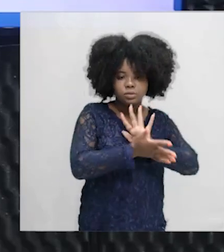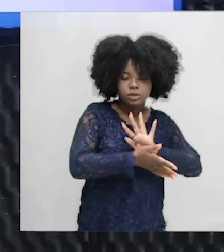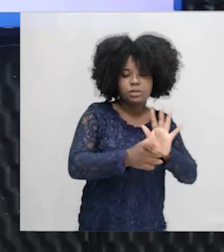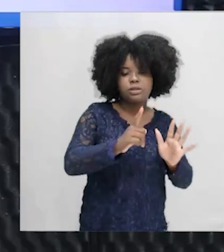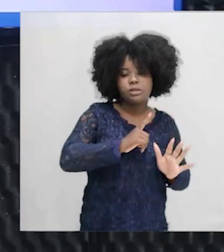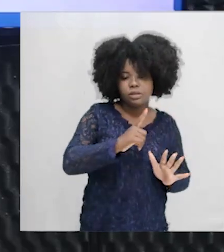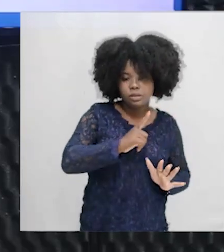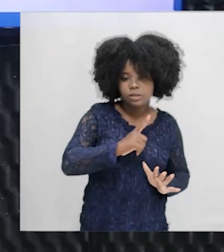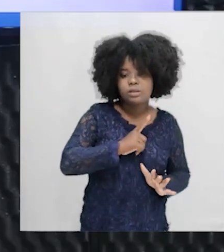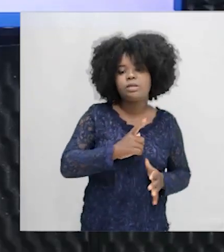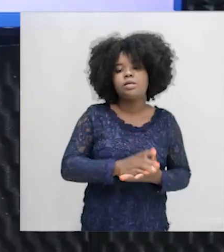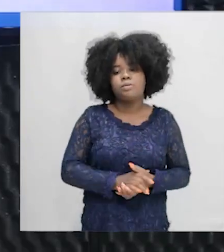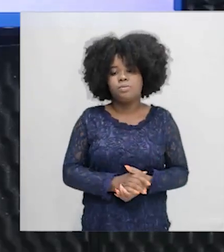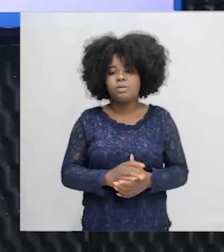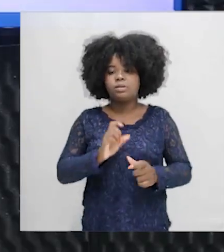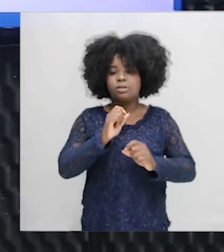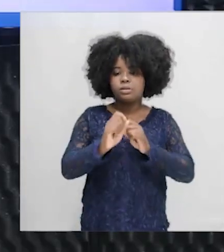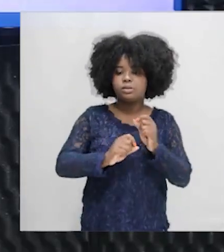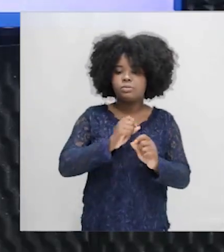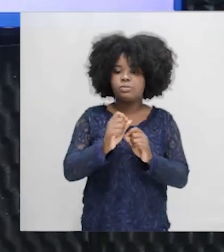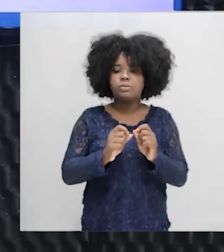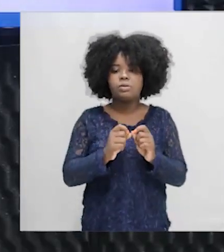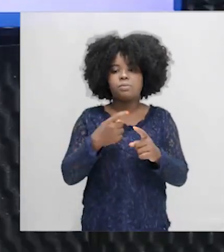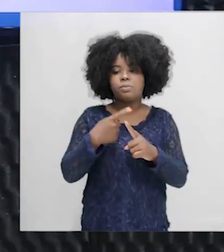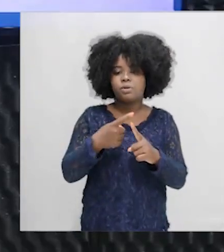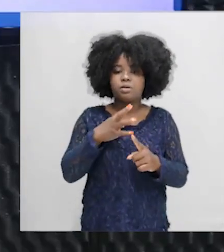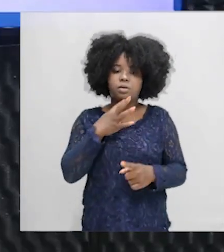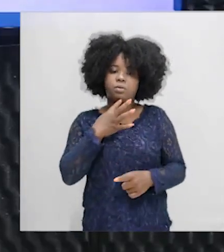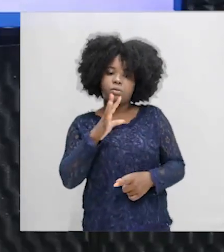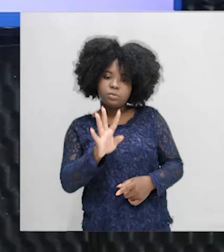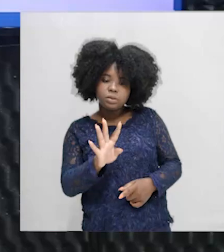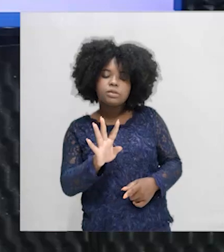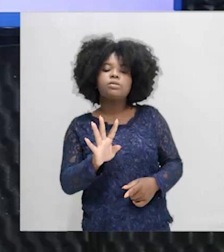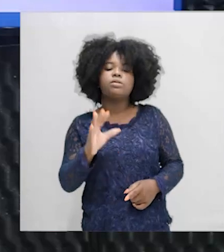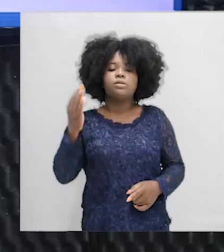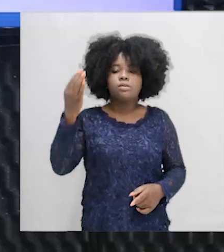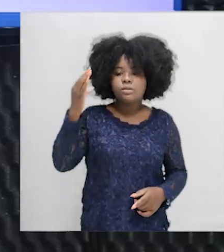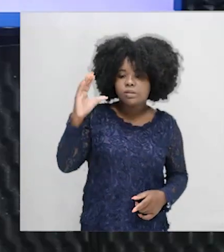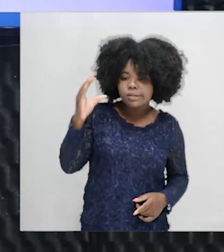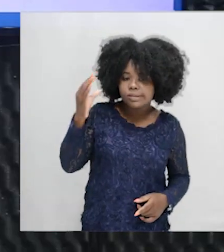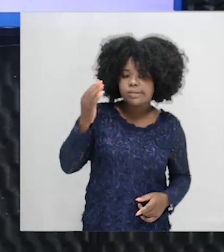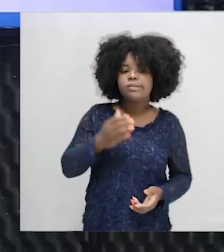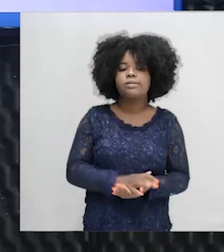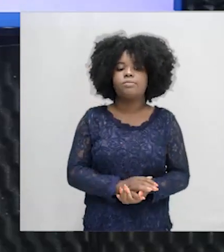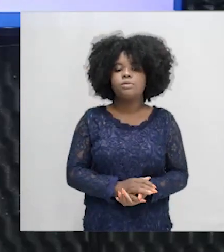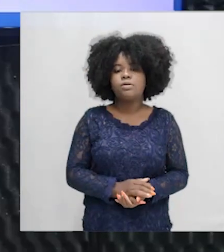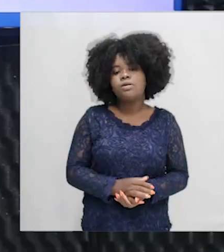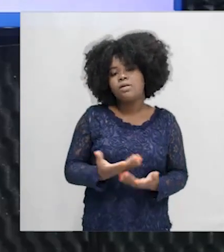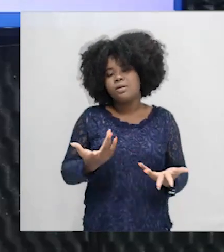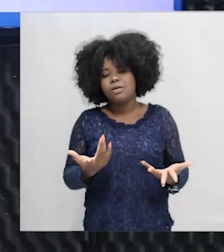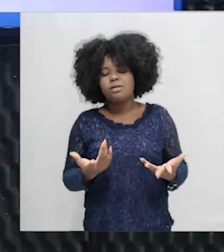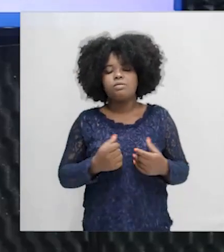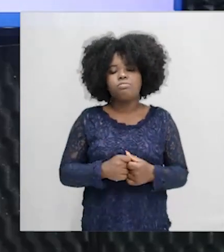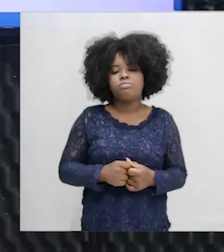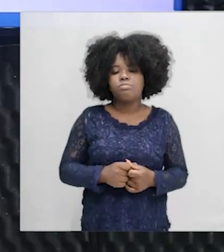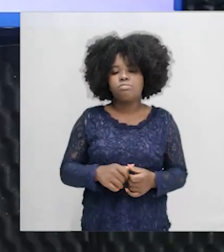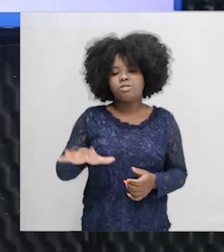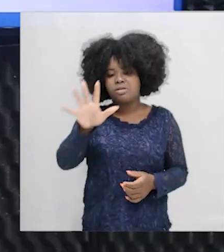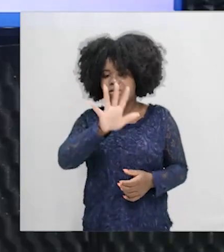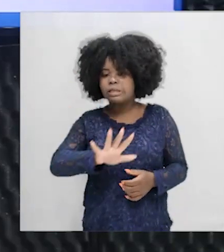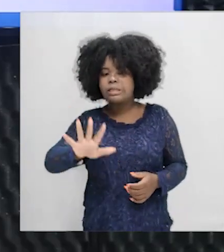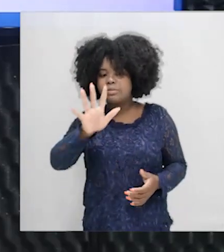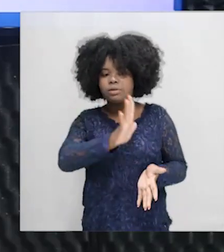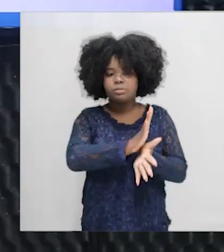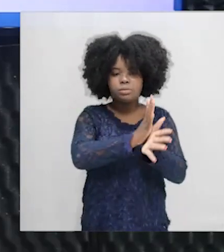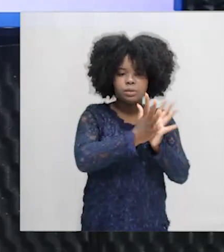atitudes que não são generalizadas para todas as pessoas que são muçulmanas e fazem parte da arte islâmica ou